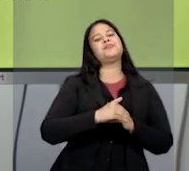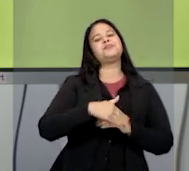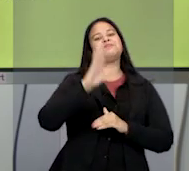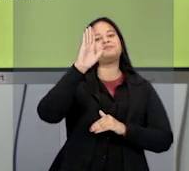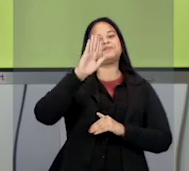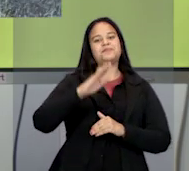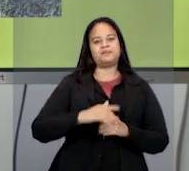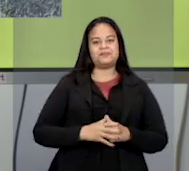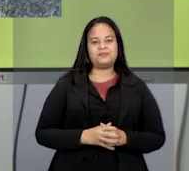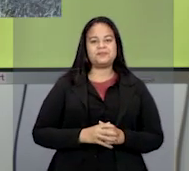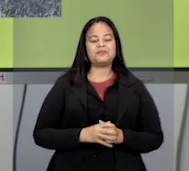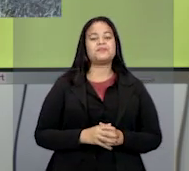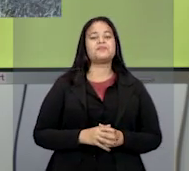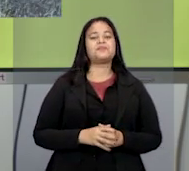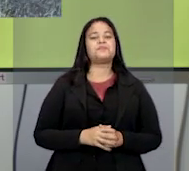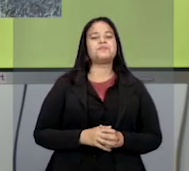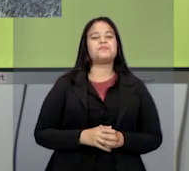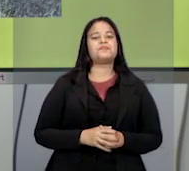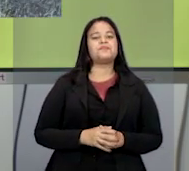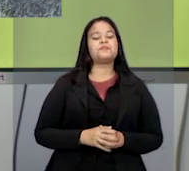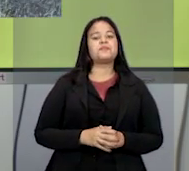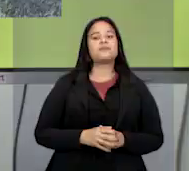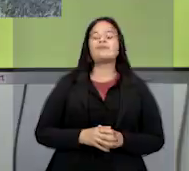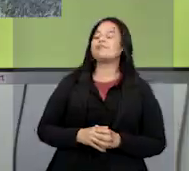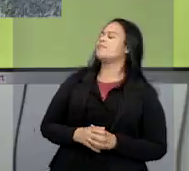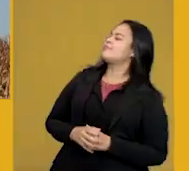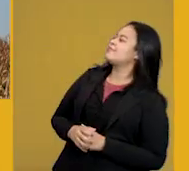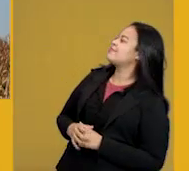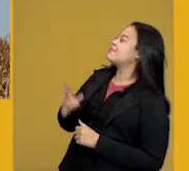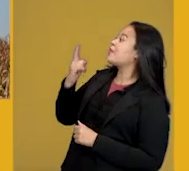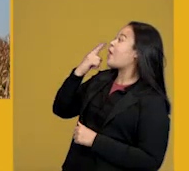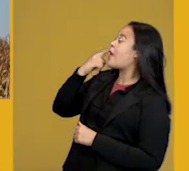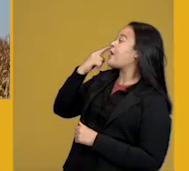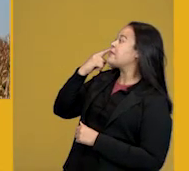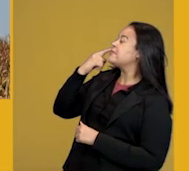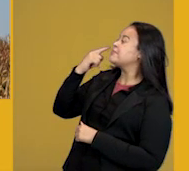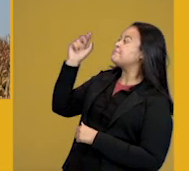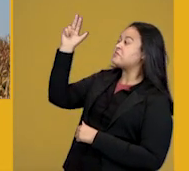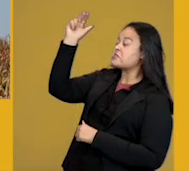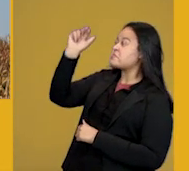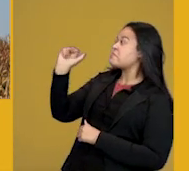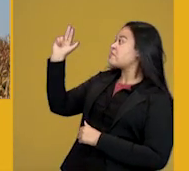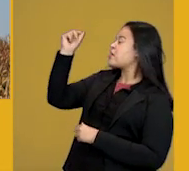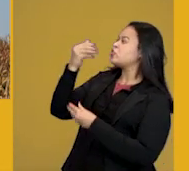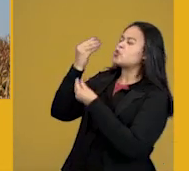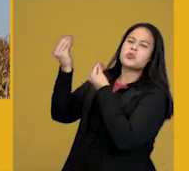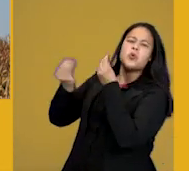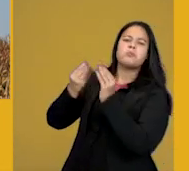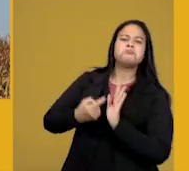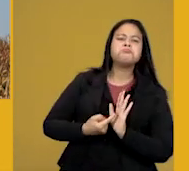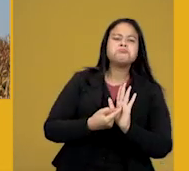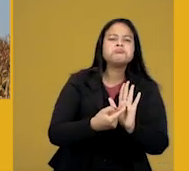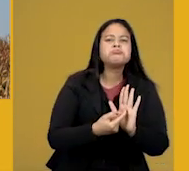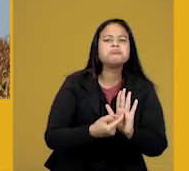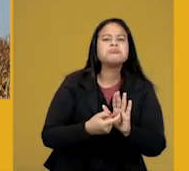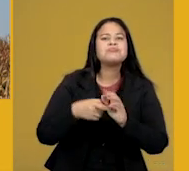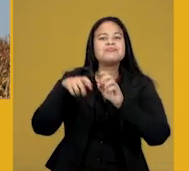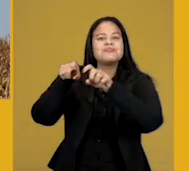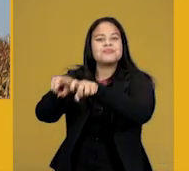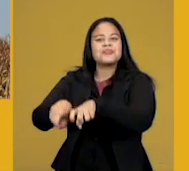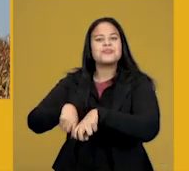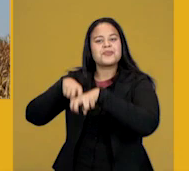crescimento, né? Olha só, aqui eu trouxe algumas imagens de como seria o destaque desse espaço rural